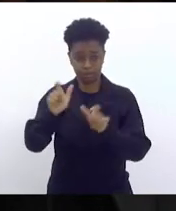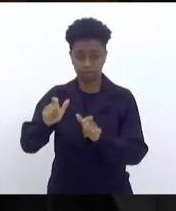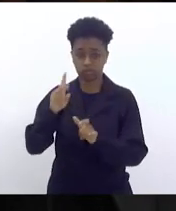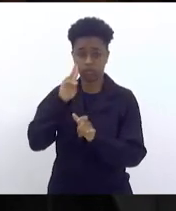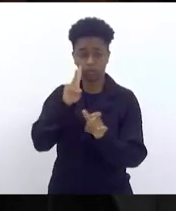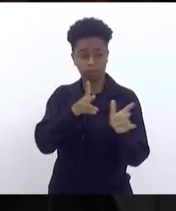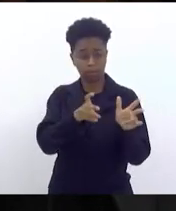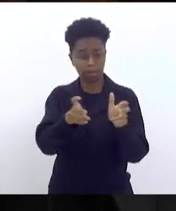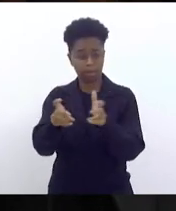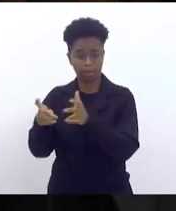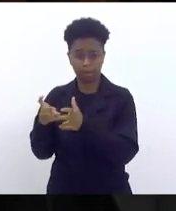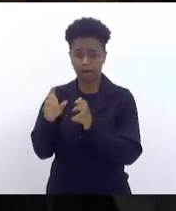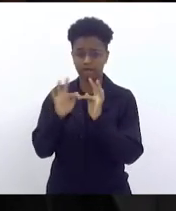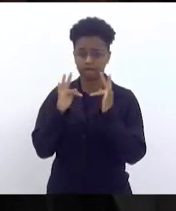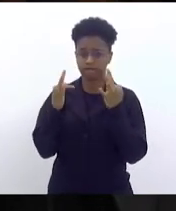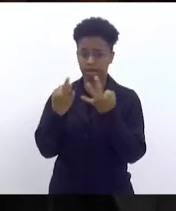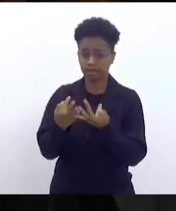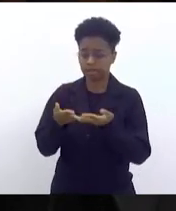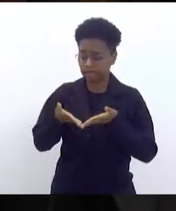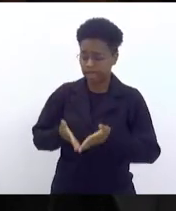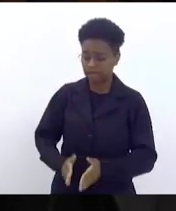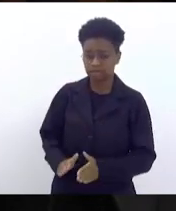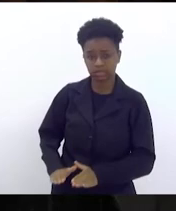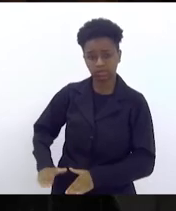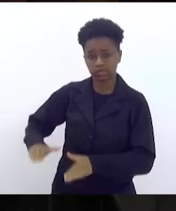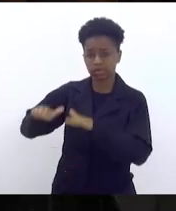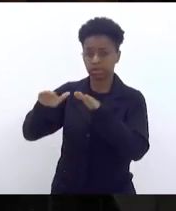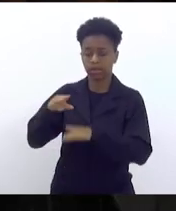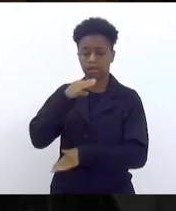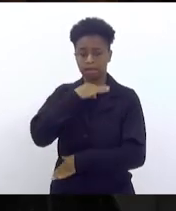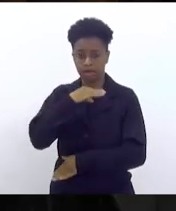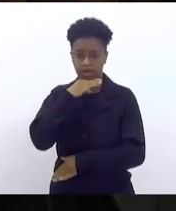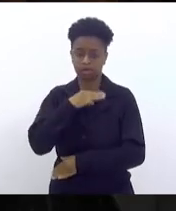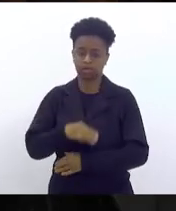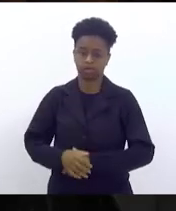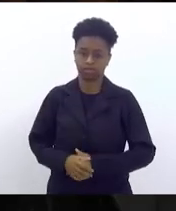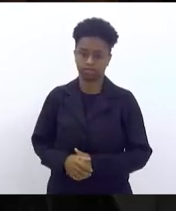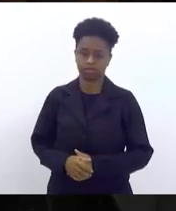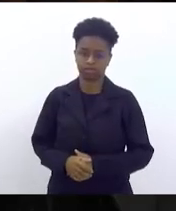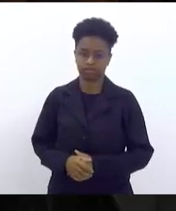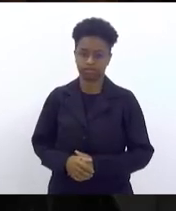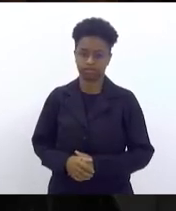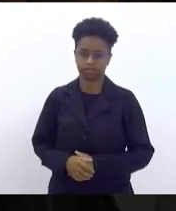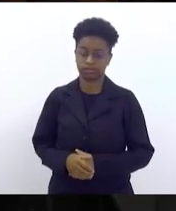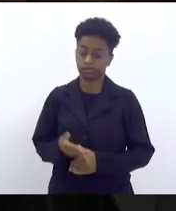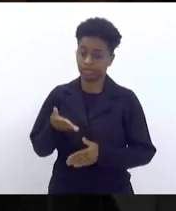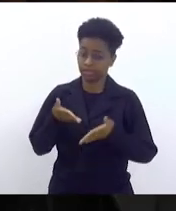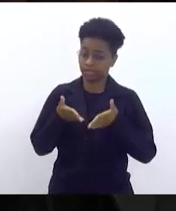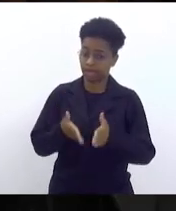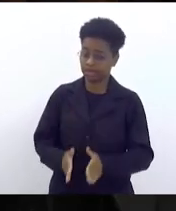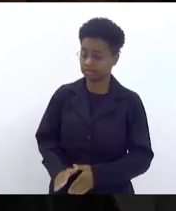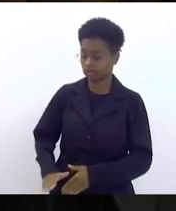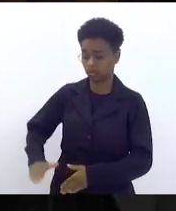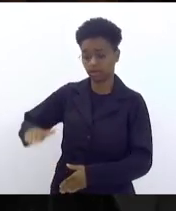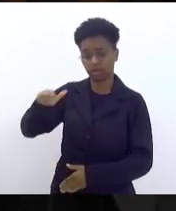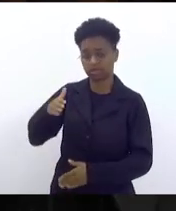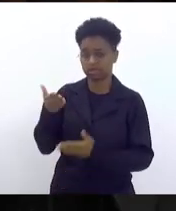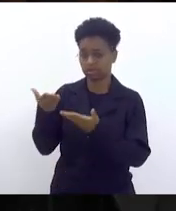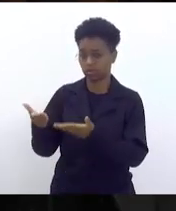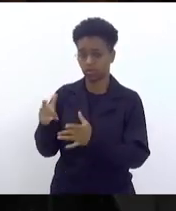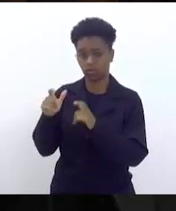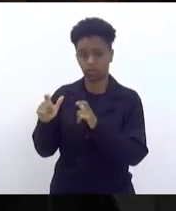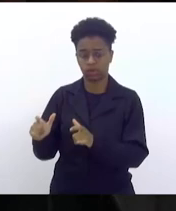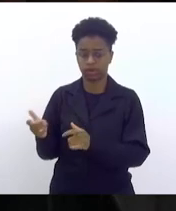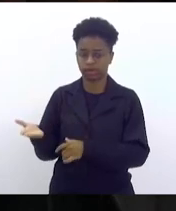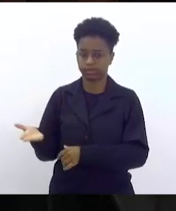viu vários familiares nascido e criado na Estação Primeira de Mangueira né ali nascido e criado nada Estação